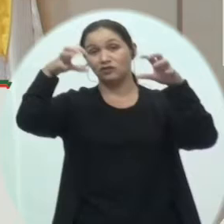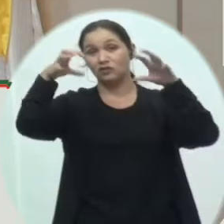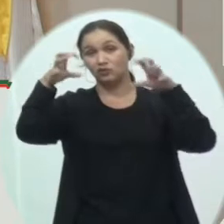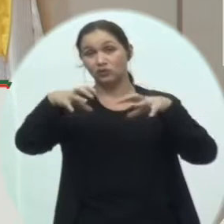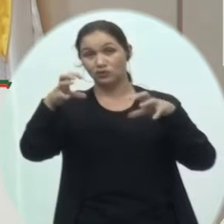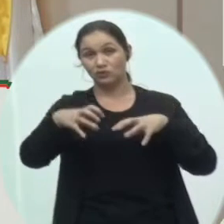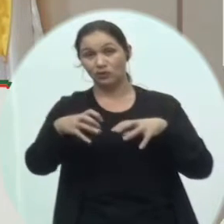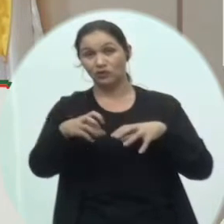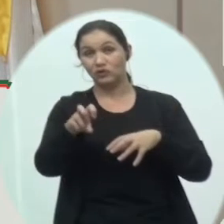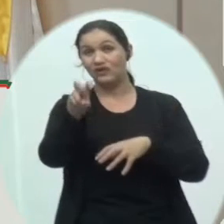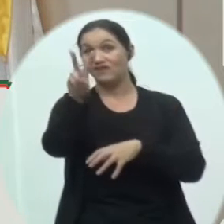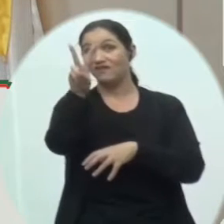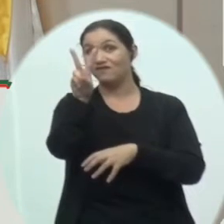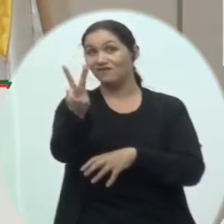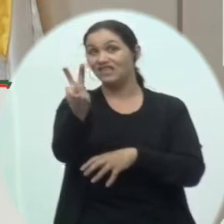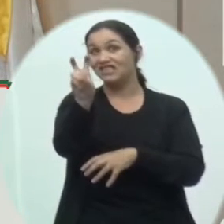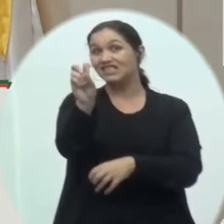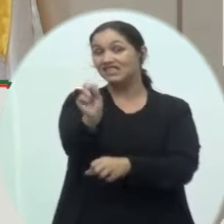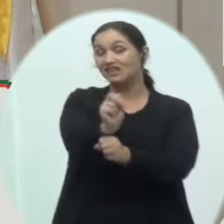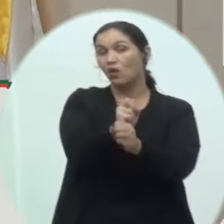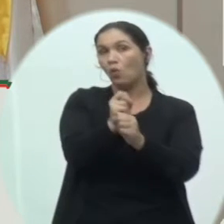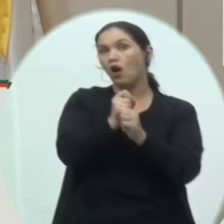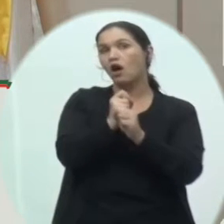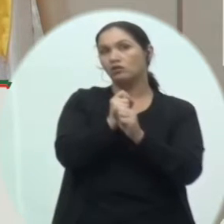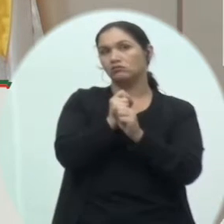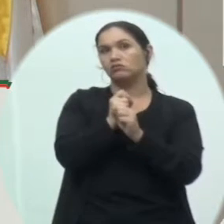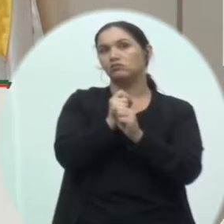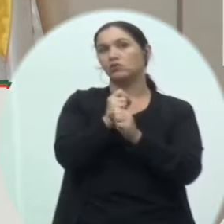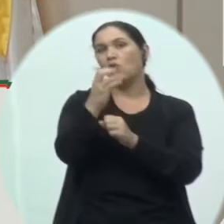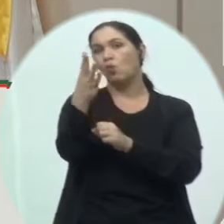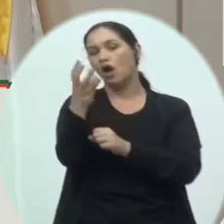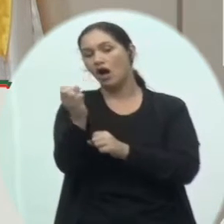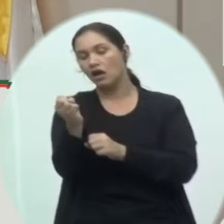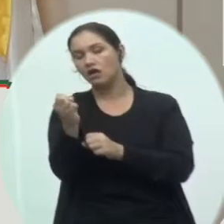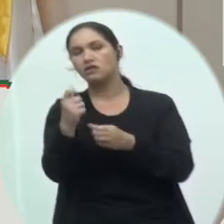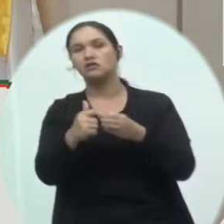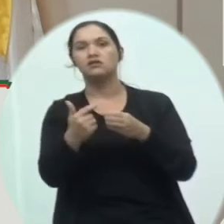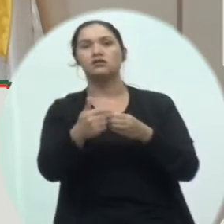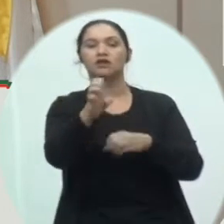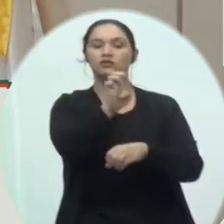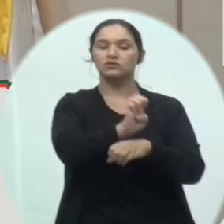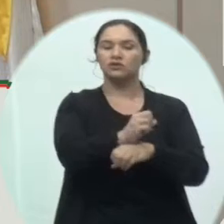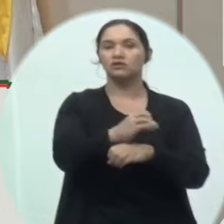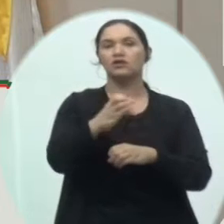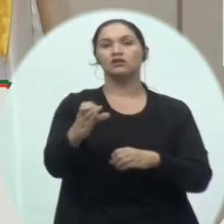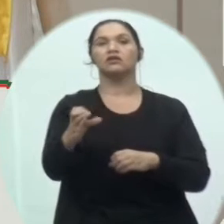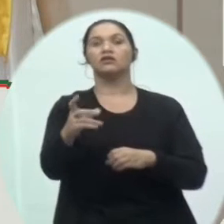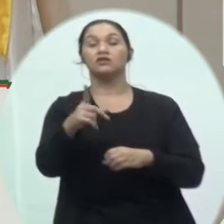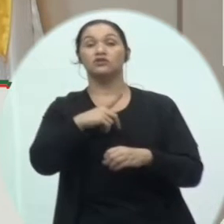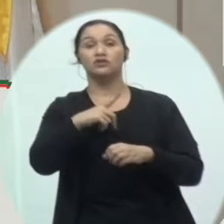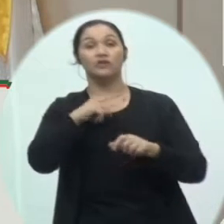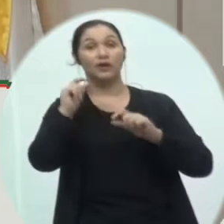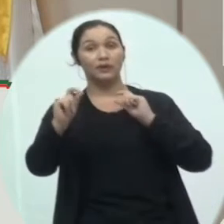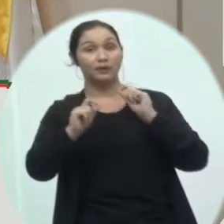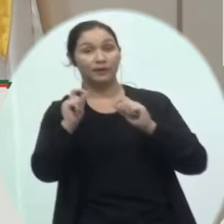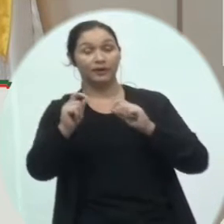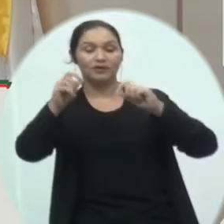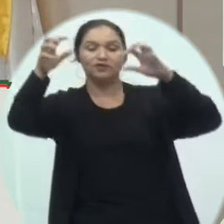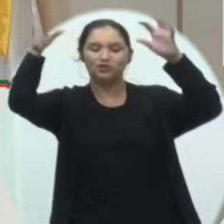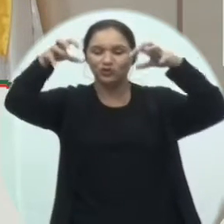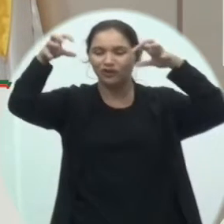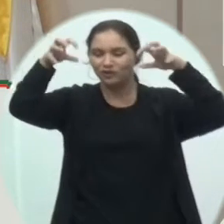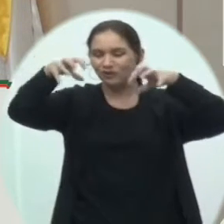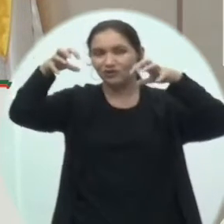anos. Nós tivemos cerca de 40 cidades do estado de Santa Catarina que sofreram com chuvas. Nós